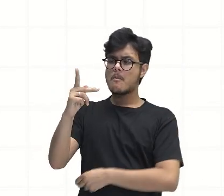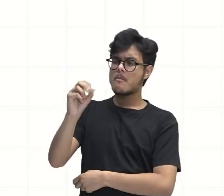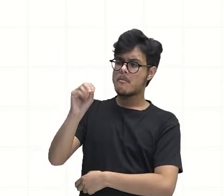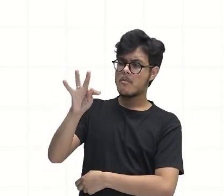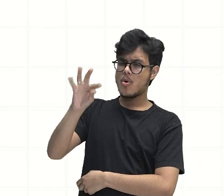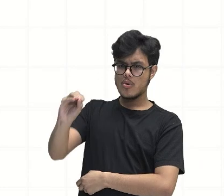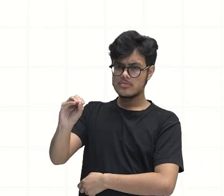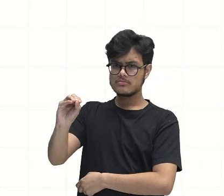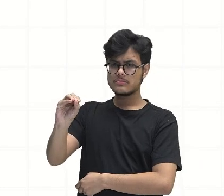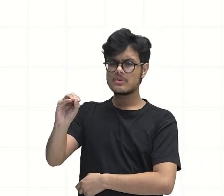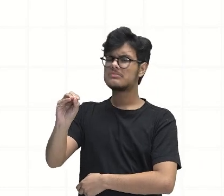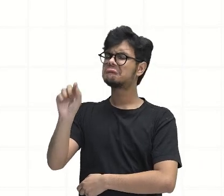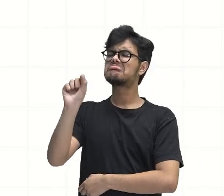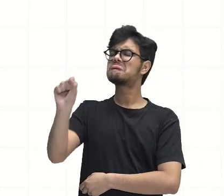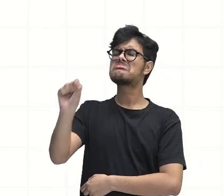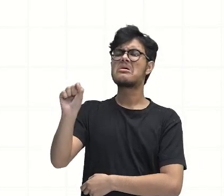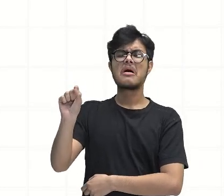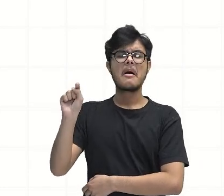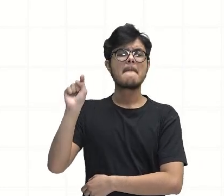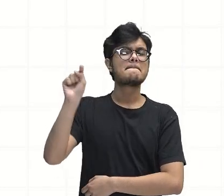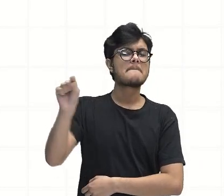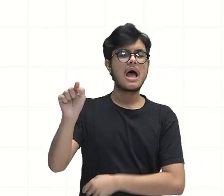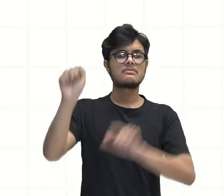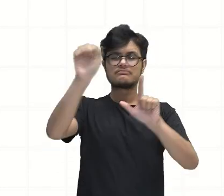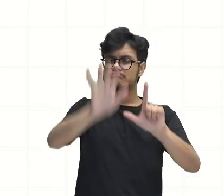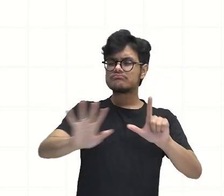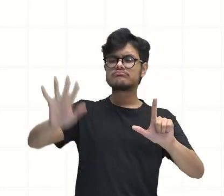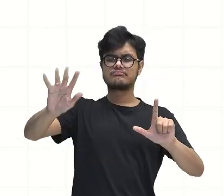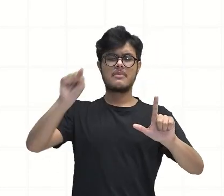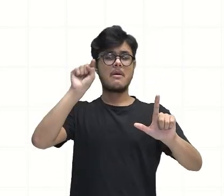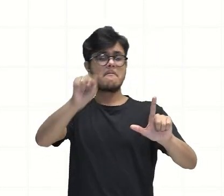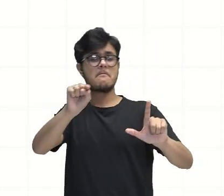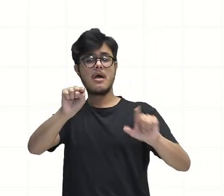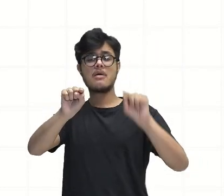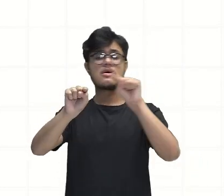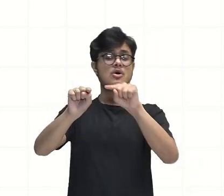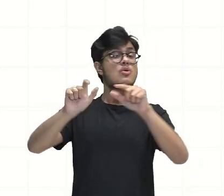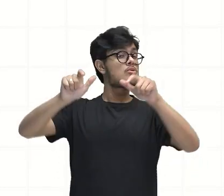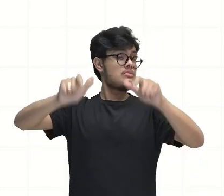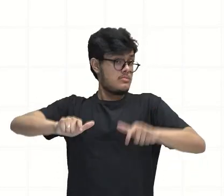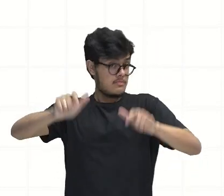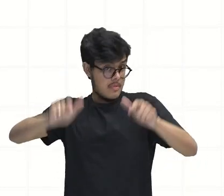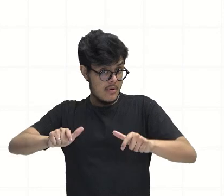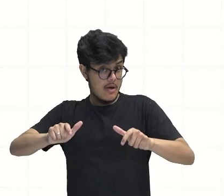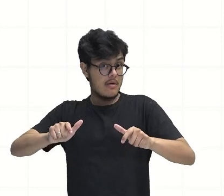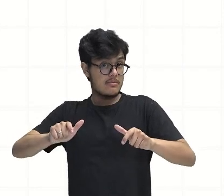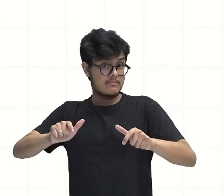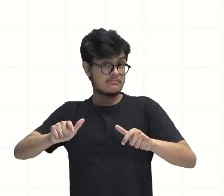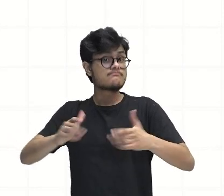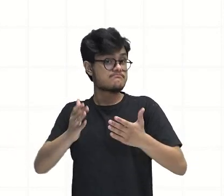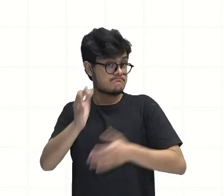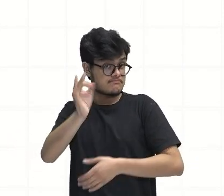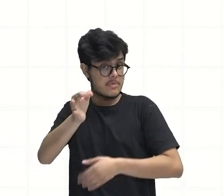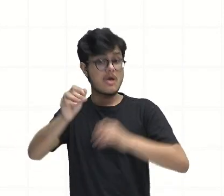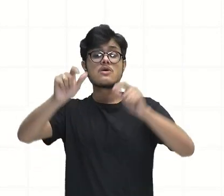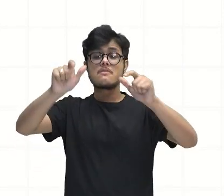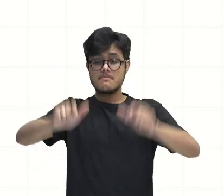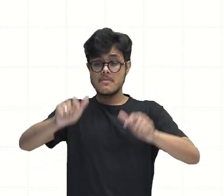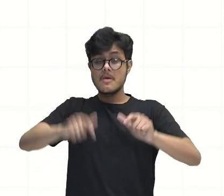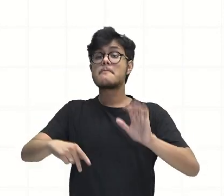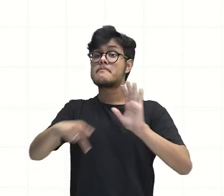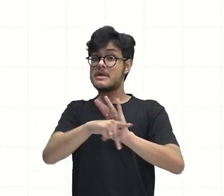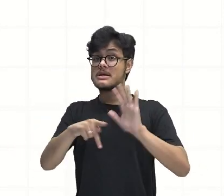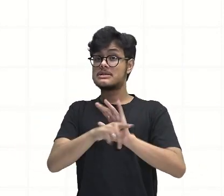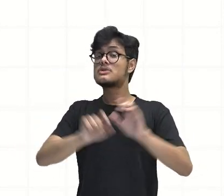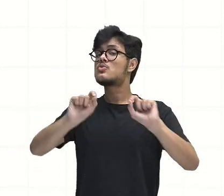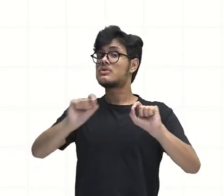ele significa para a gente, no plano cartesiano, uma coordenada. E coordenada, eu vou ter que ter um valor x